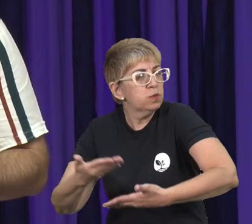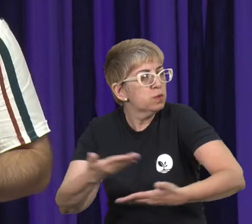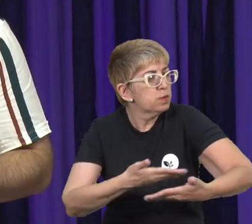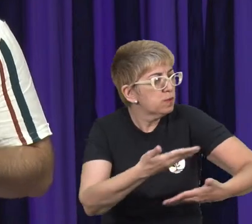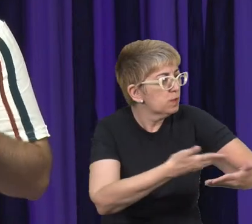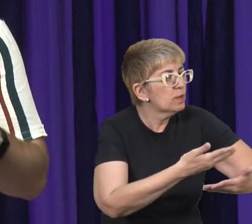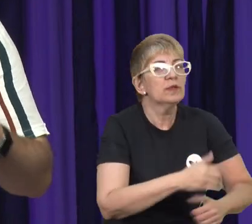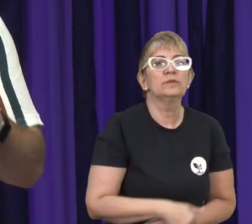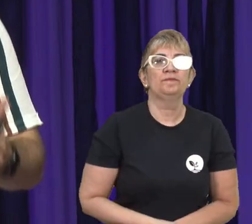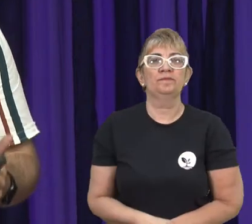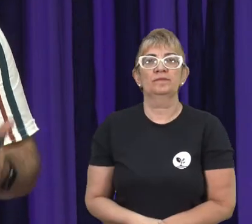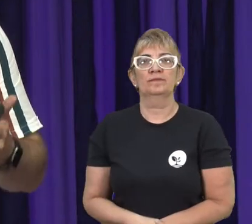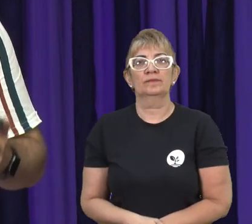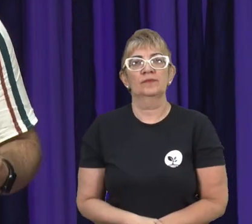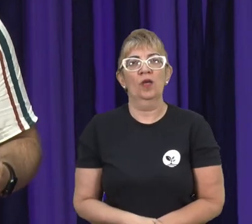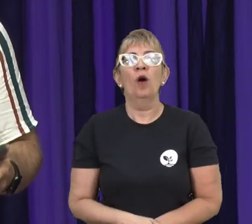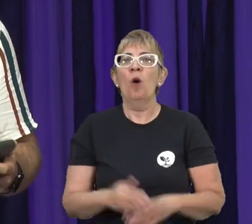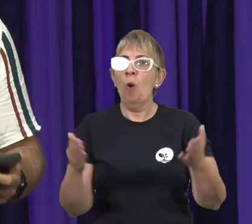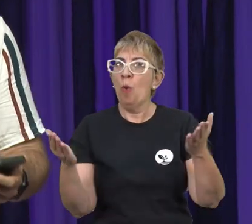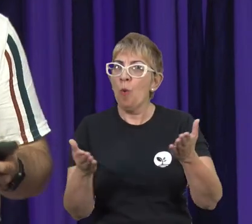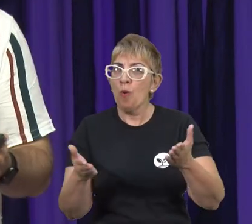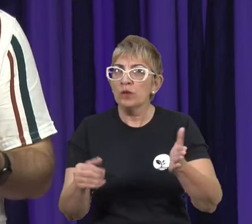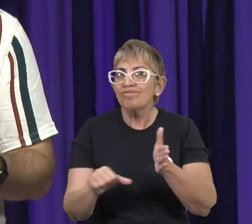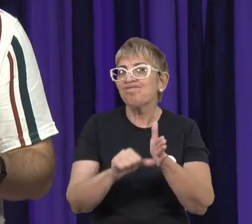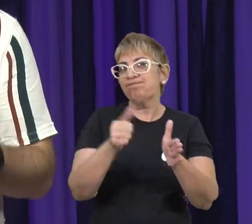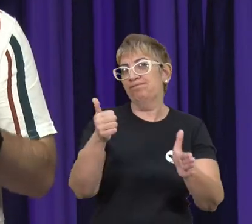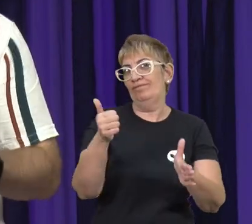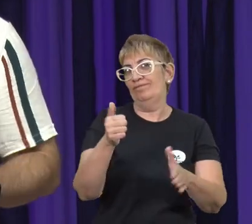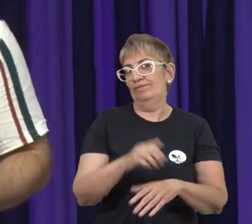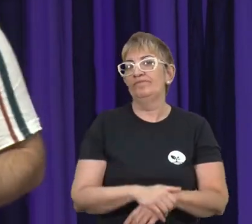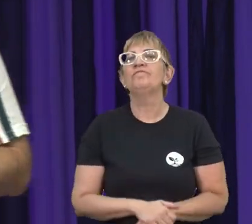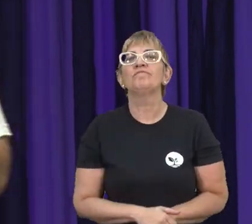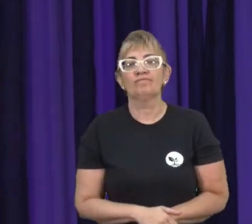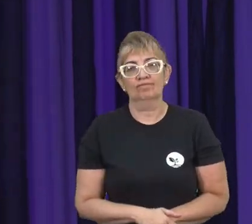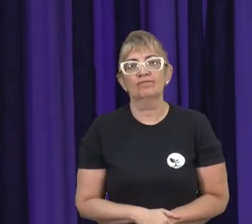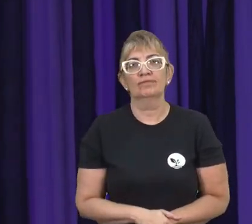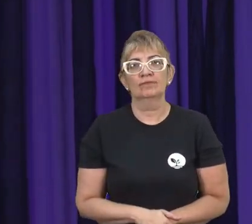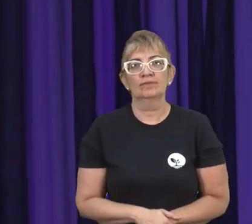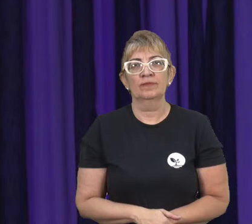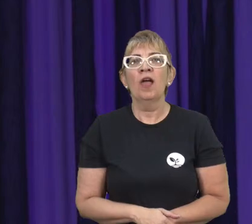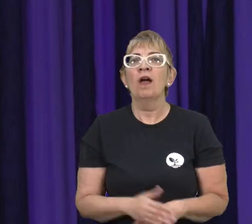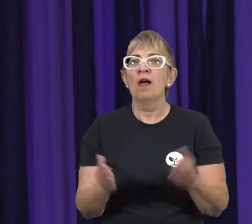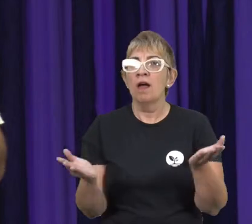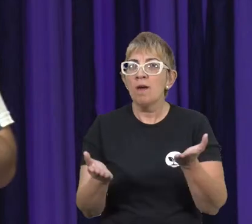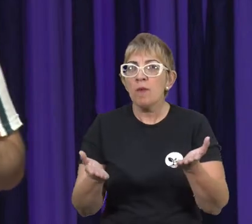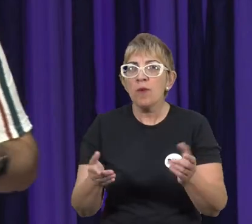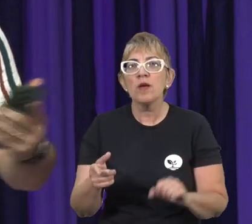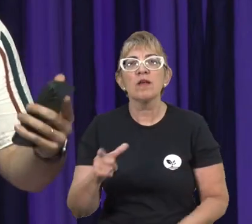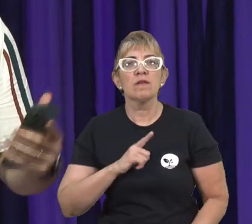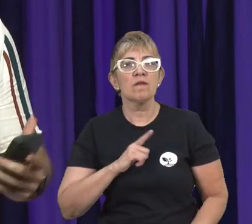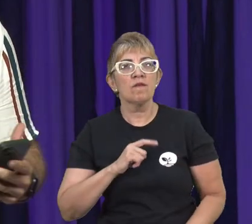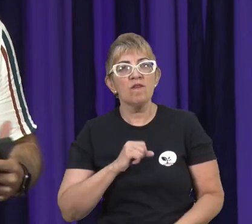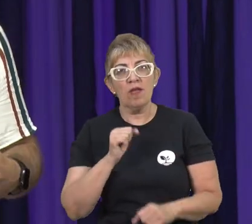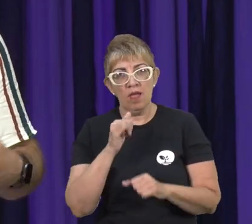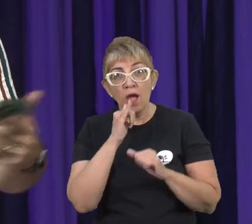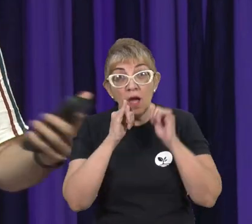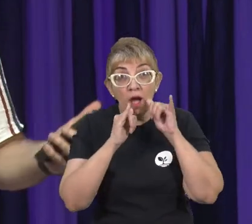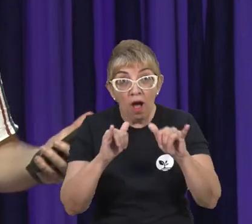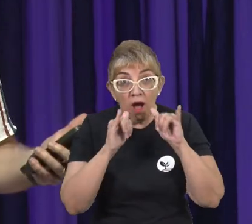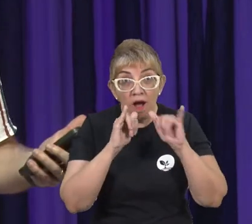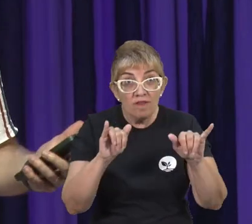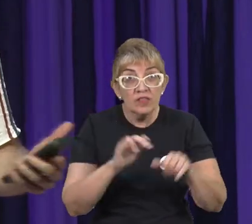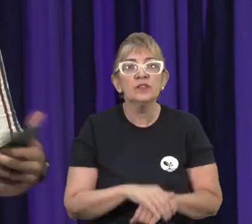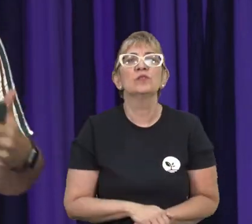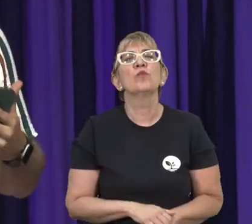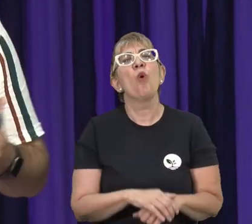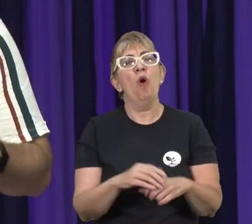local. Esse é o nosso desafio, iniciando hoje essa primeira série de mensagens. Nós temos agora os nossos avisos, comunicados sobre as